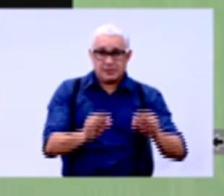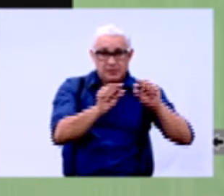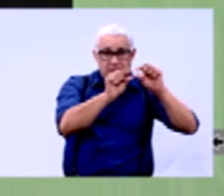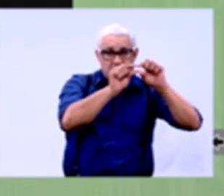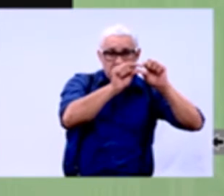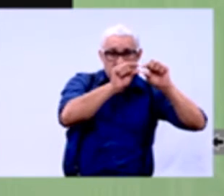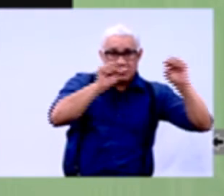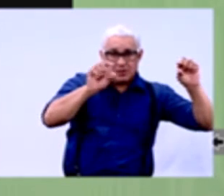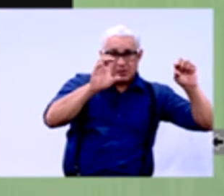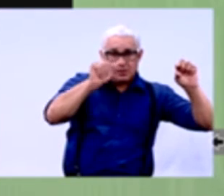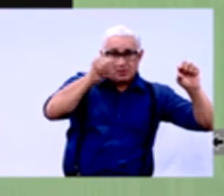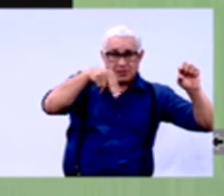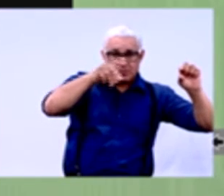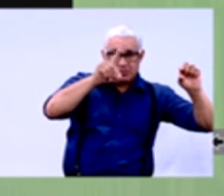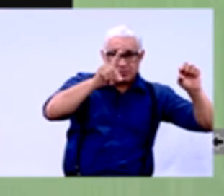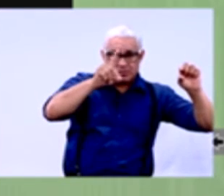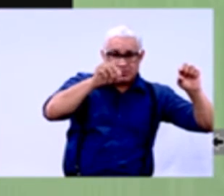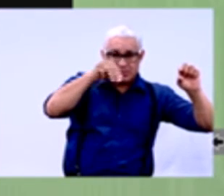de visão.